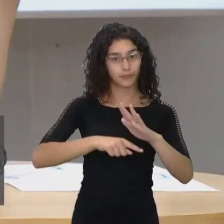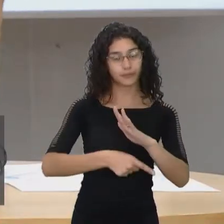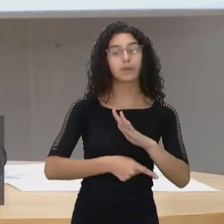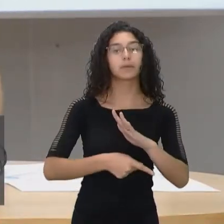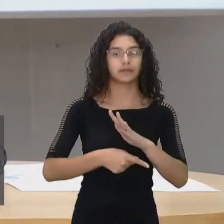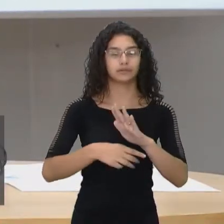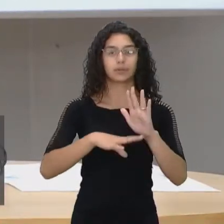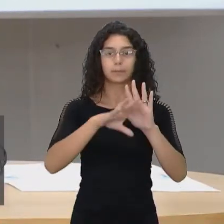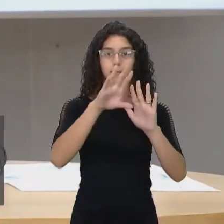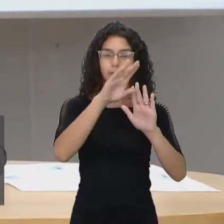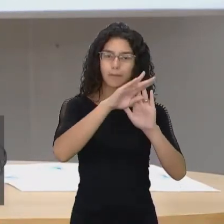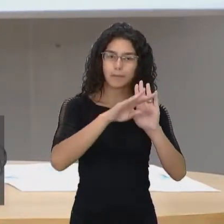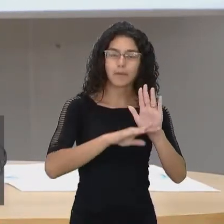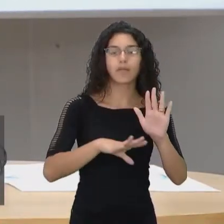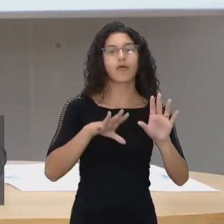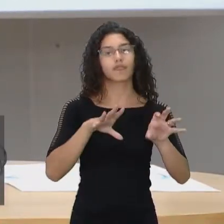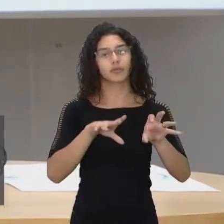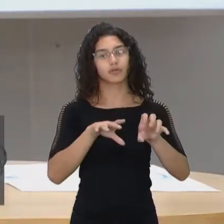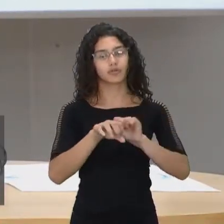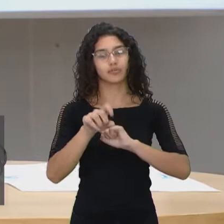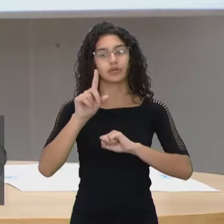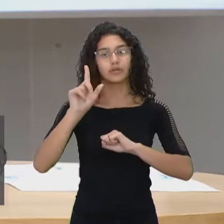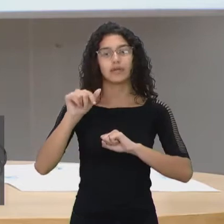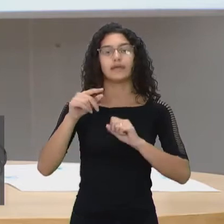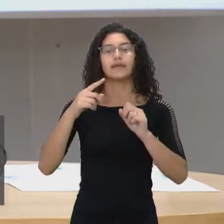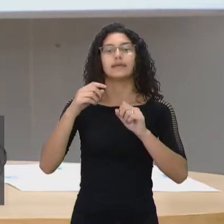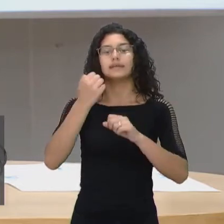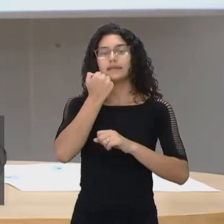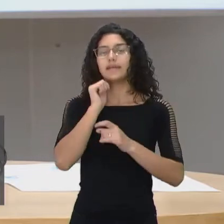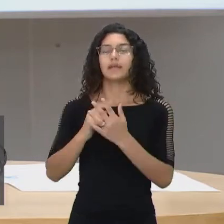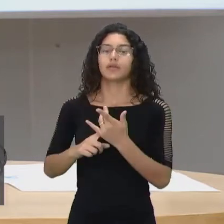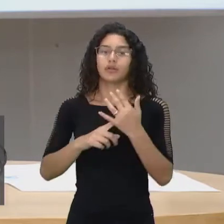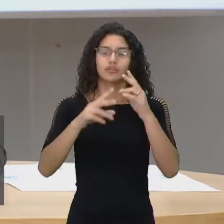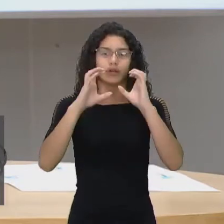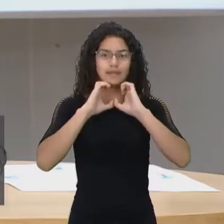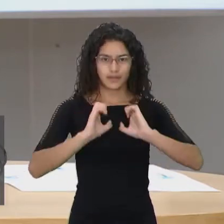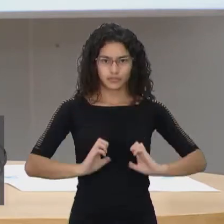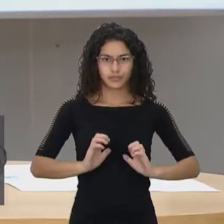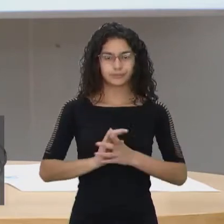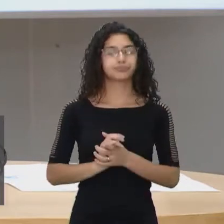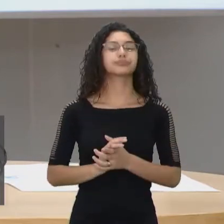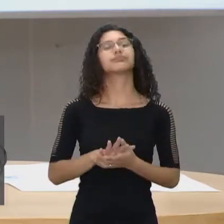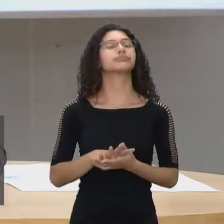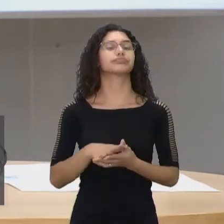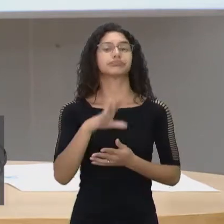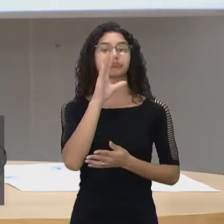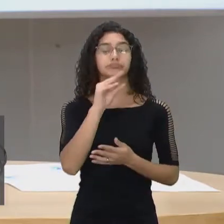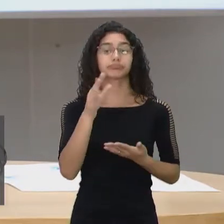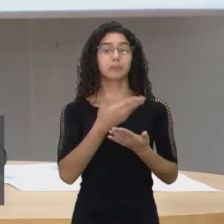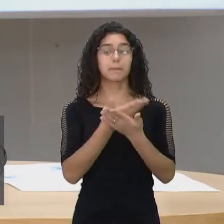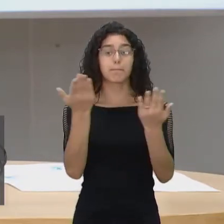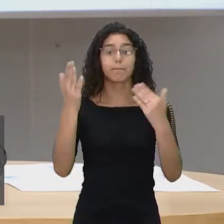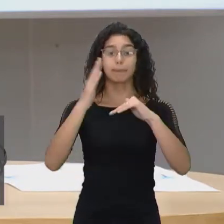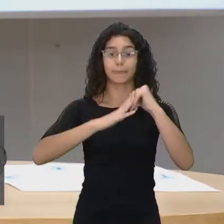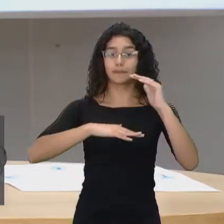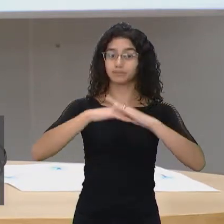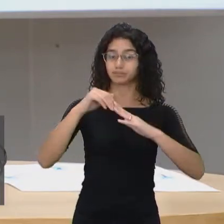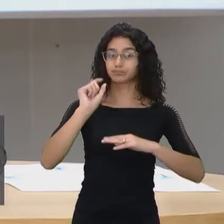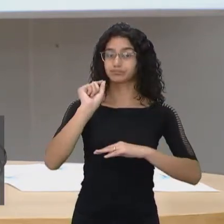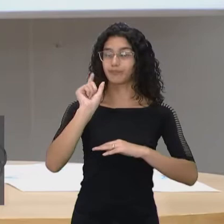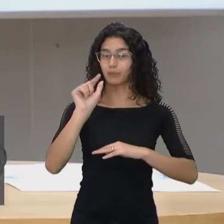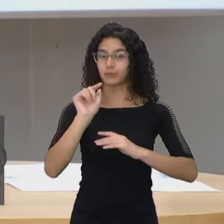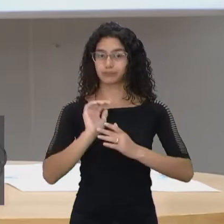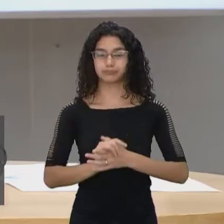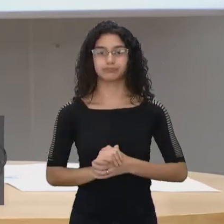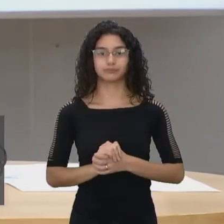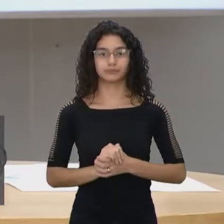de itinerário formativo, que é o Ciência, Tecnologia e Ética. Então, eu vou enunciar aqui para vocês a habilidade que diz o